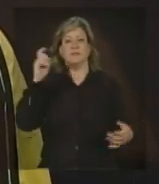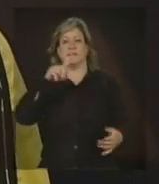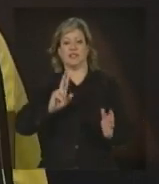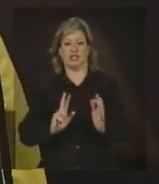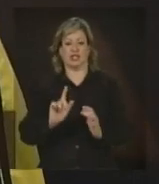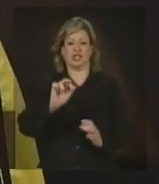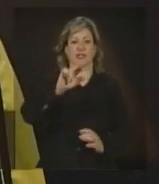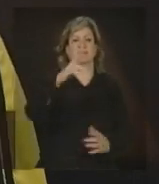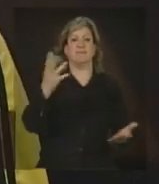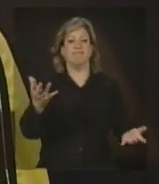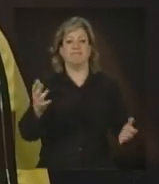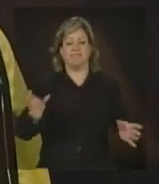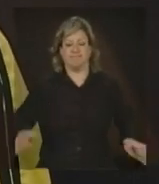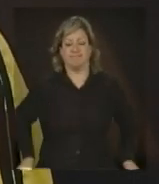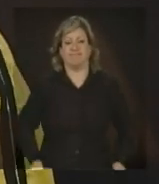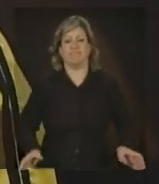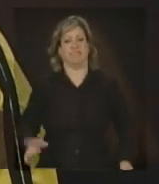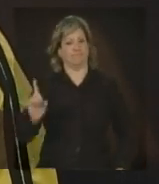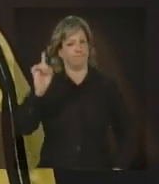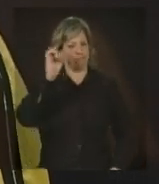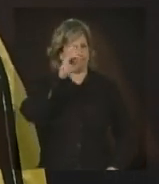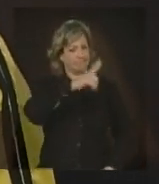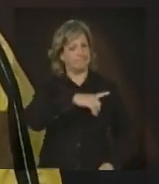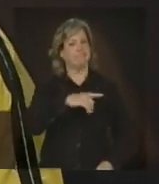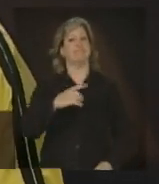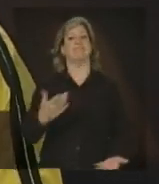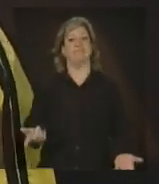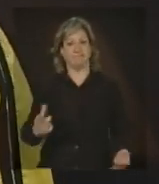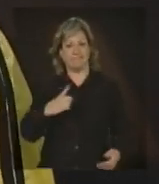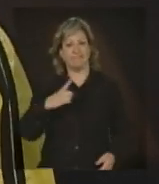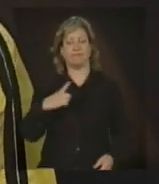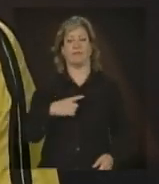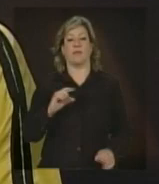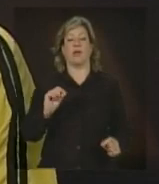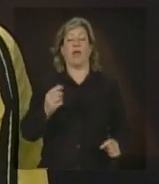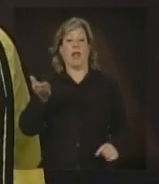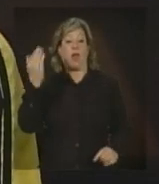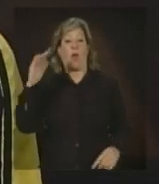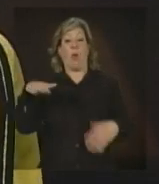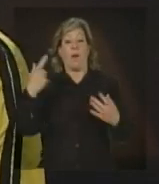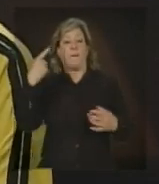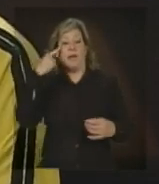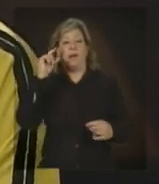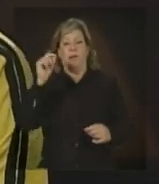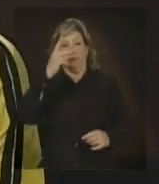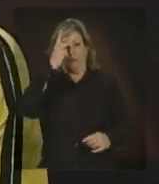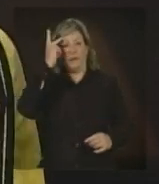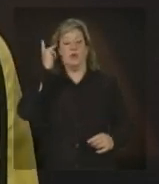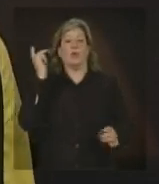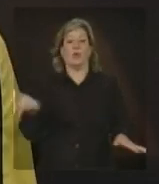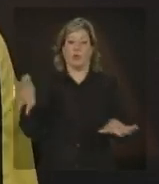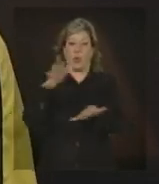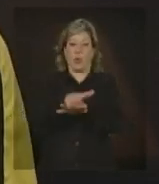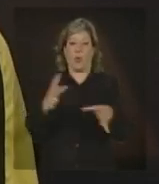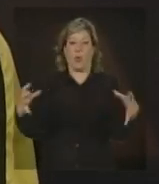acessibilidade. Porque quando foi pensado na inclusão das pessoas com deficiência no